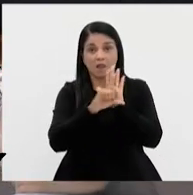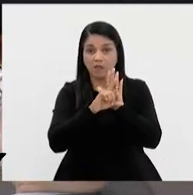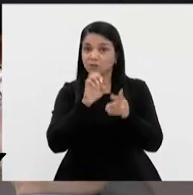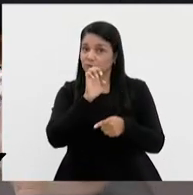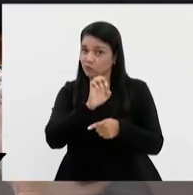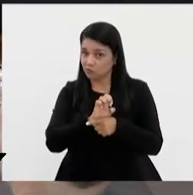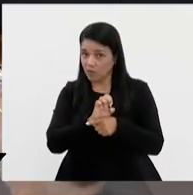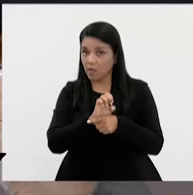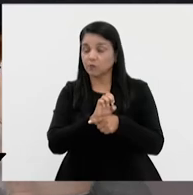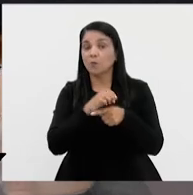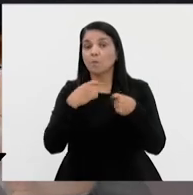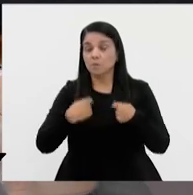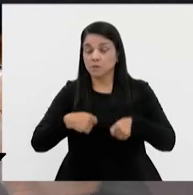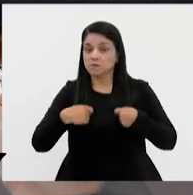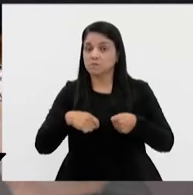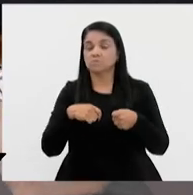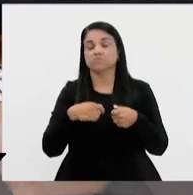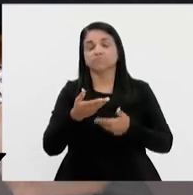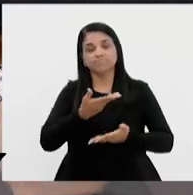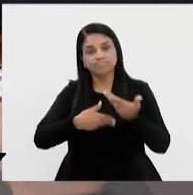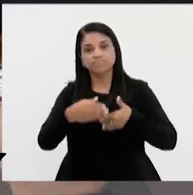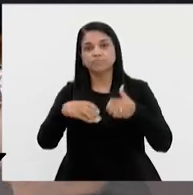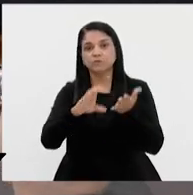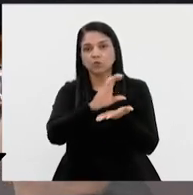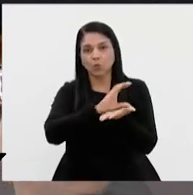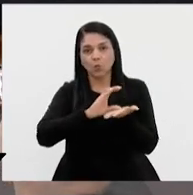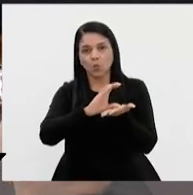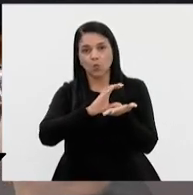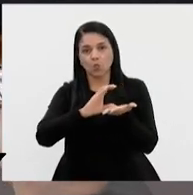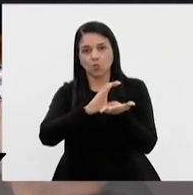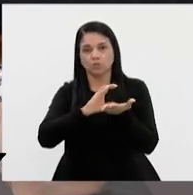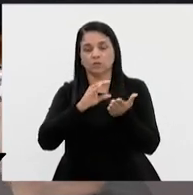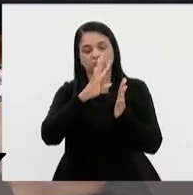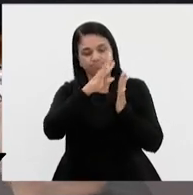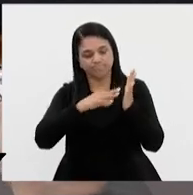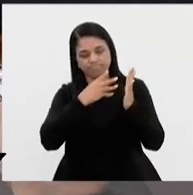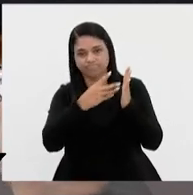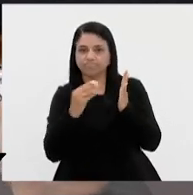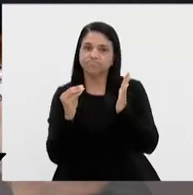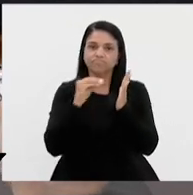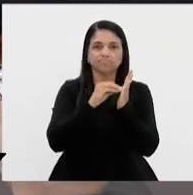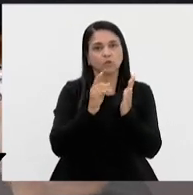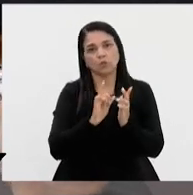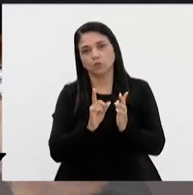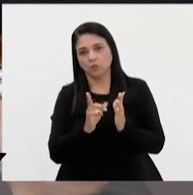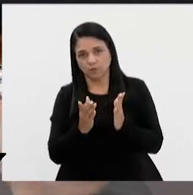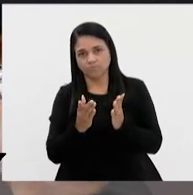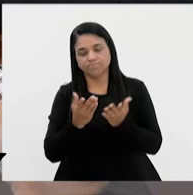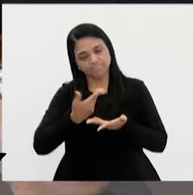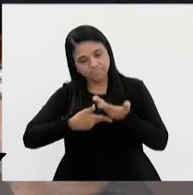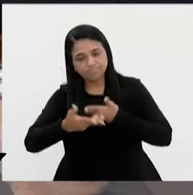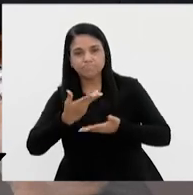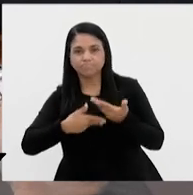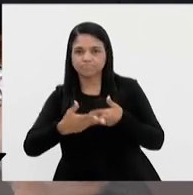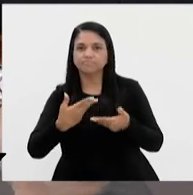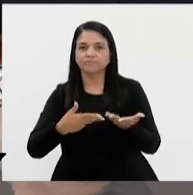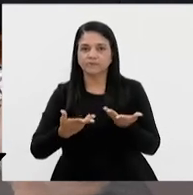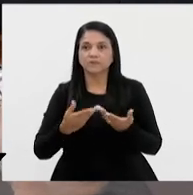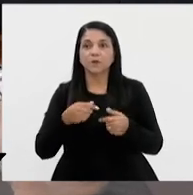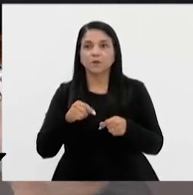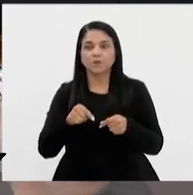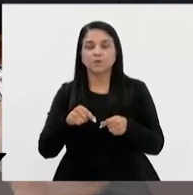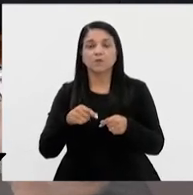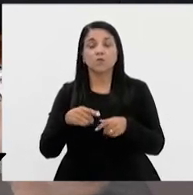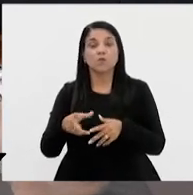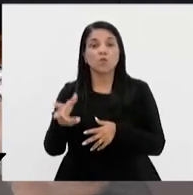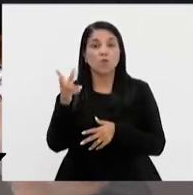coloca o Conselho deliberar sobre a questão da grade. Então, não vejo problema, porque já a legislação nesse sentido... Ouvido o Conselho Estadual